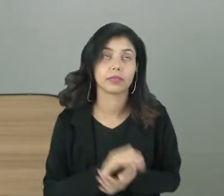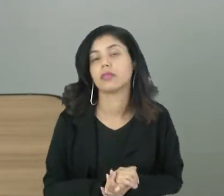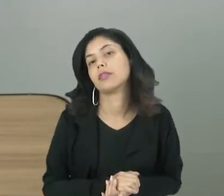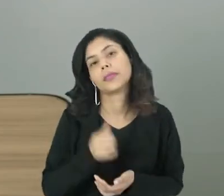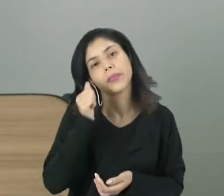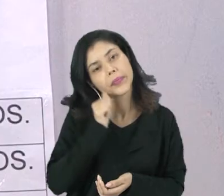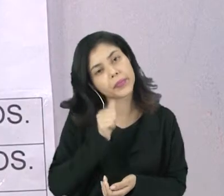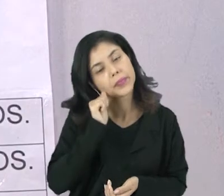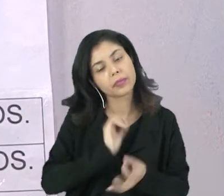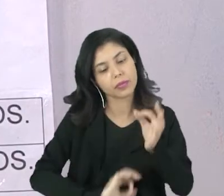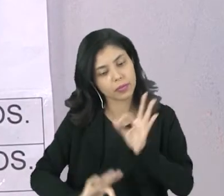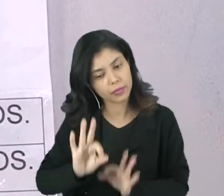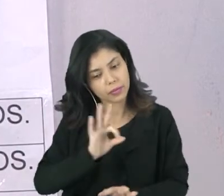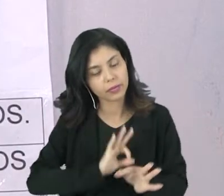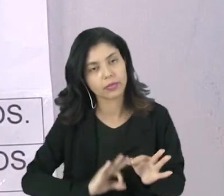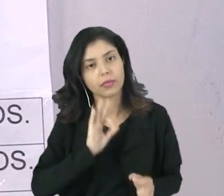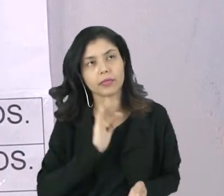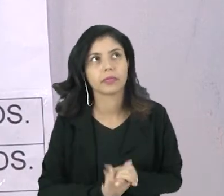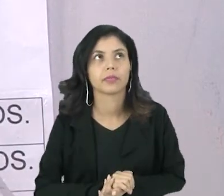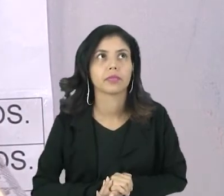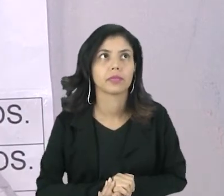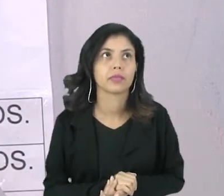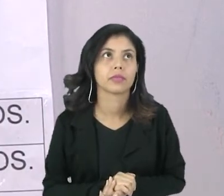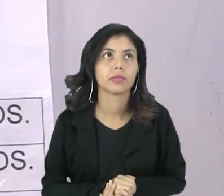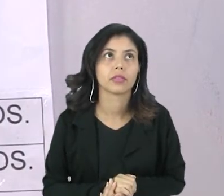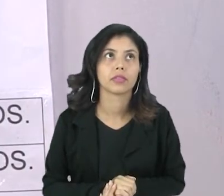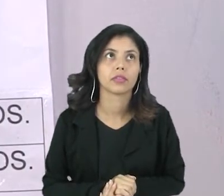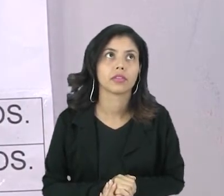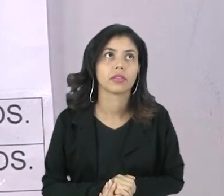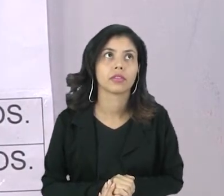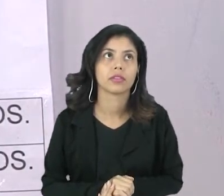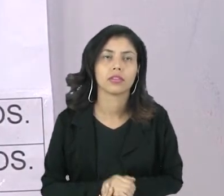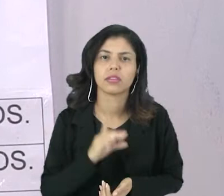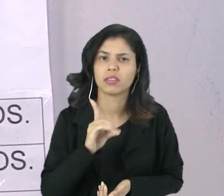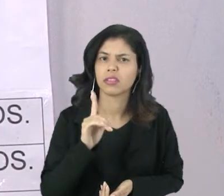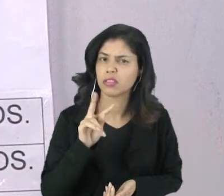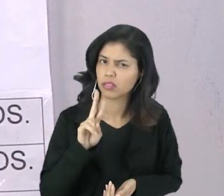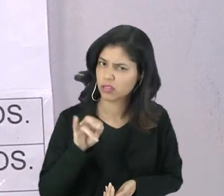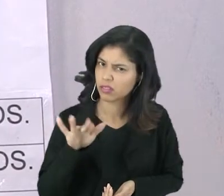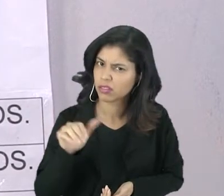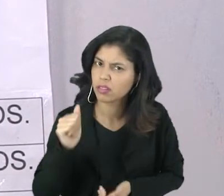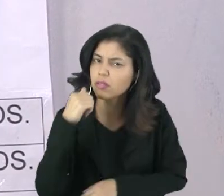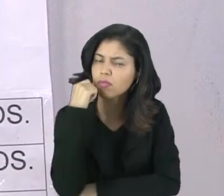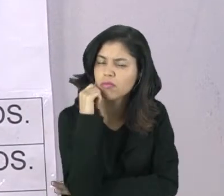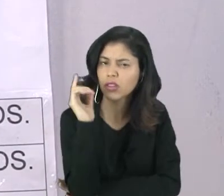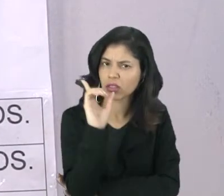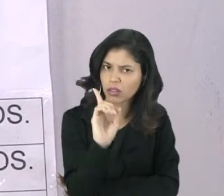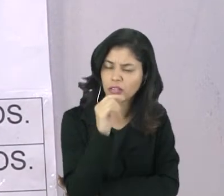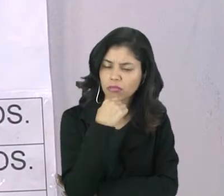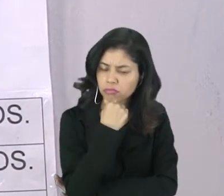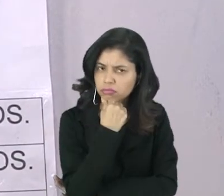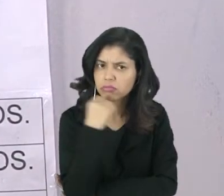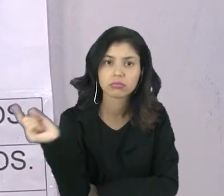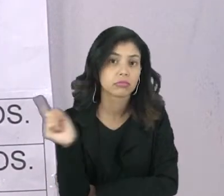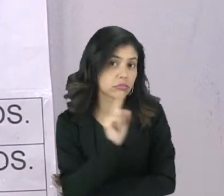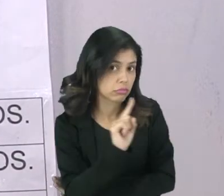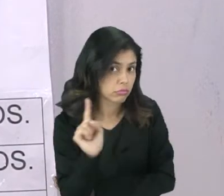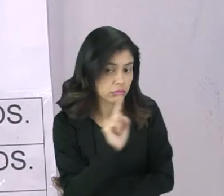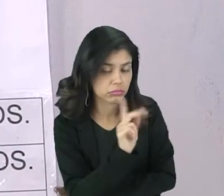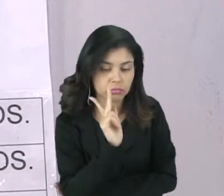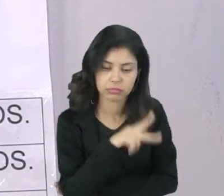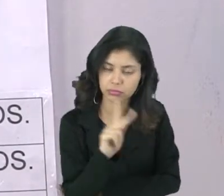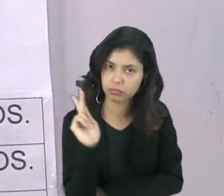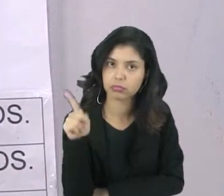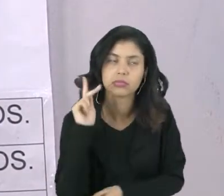a menina está arrumando arrumando inicia com a letra D não